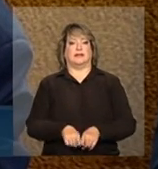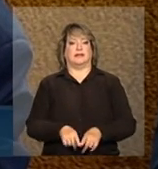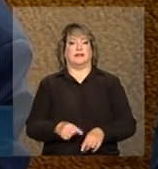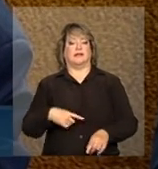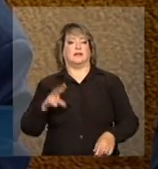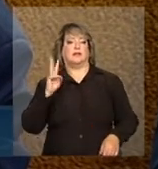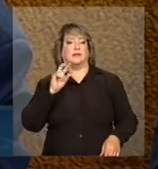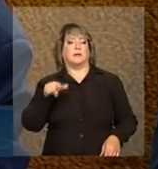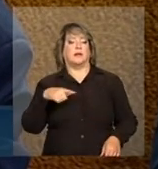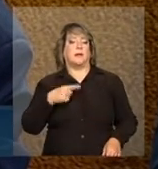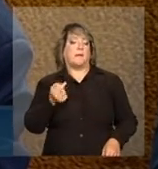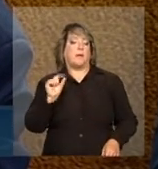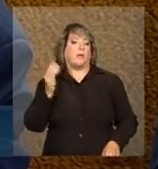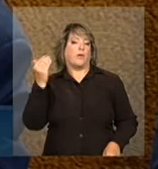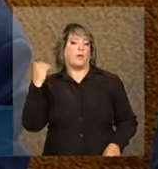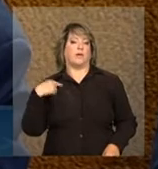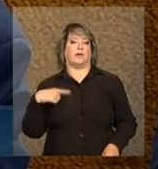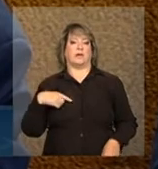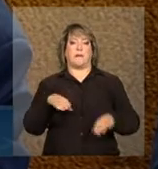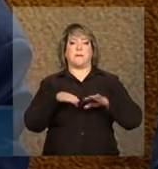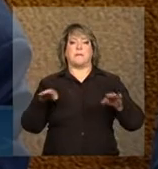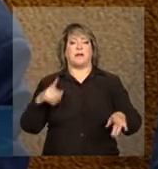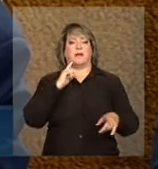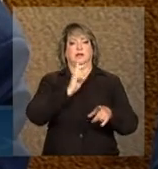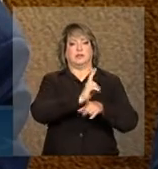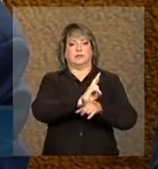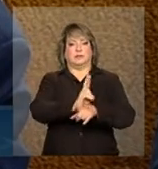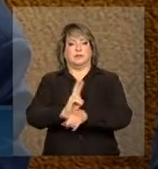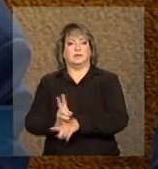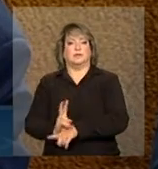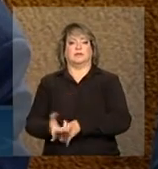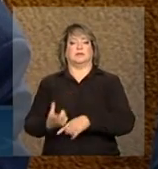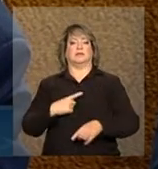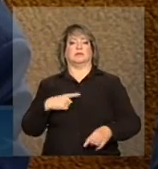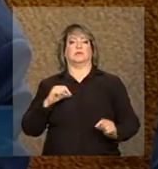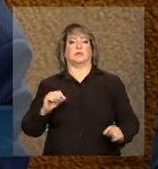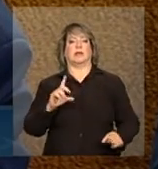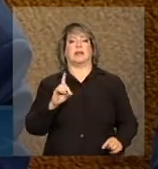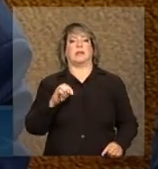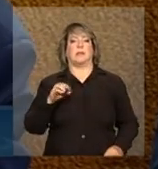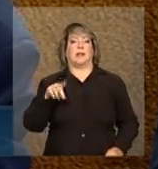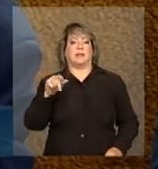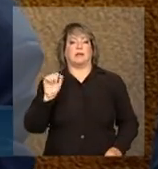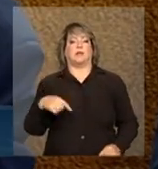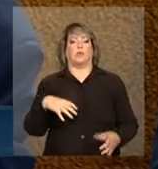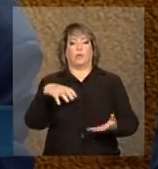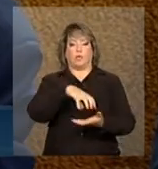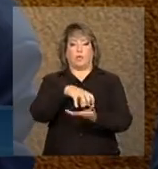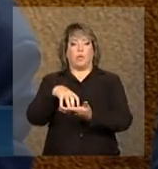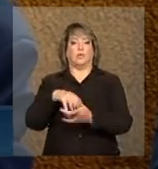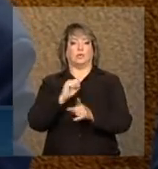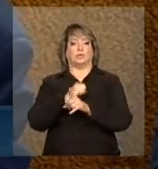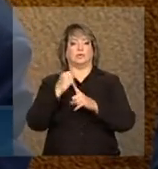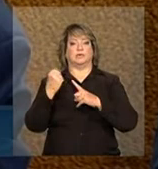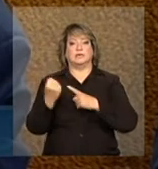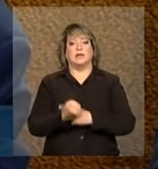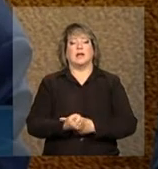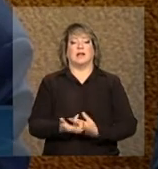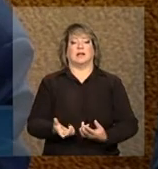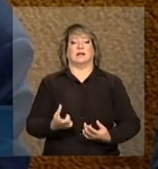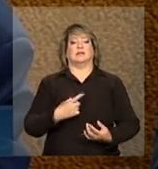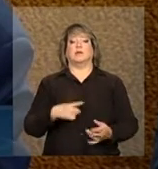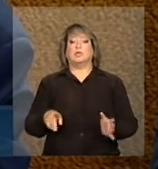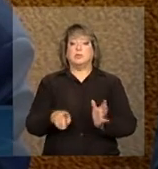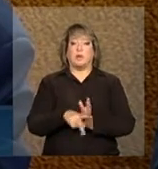mais recentemente, a mesa de monitoramento das demandas dos movimentos sociais, o próprio processo de, os